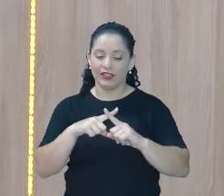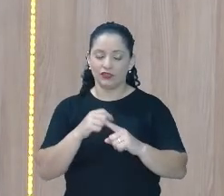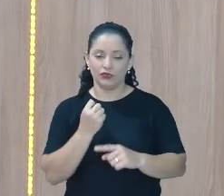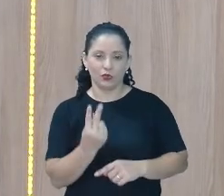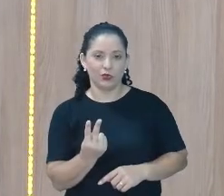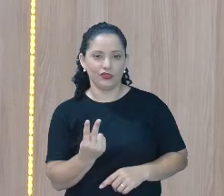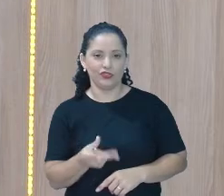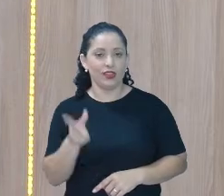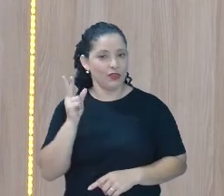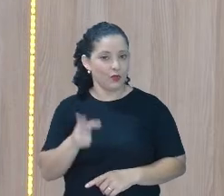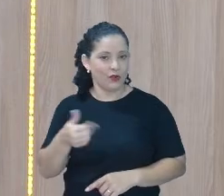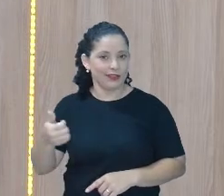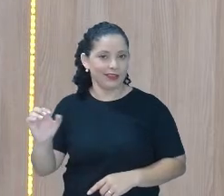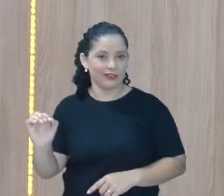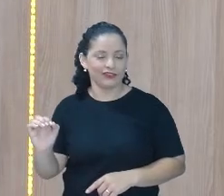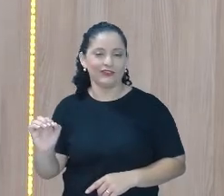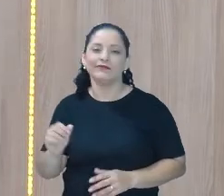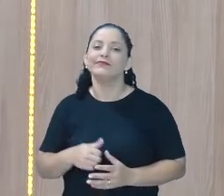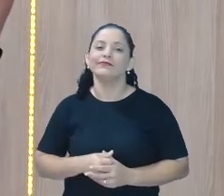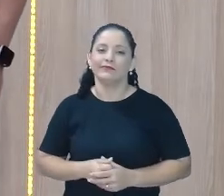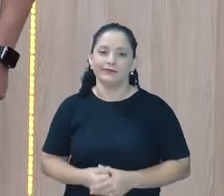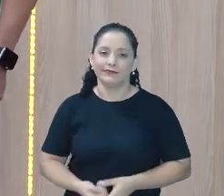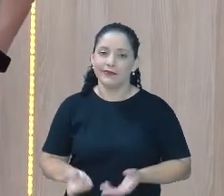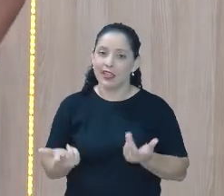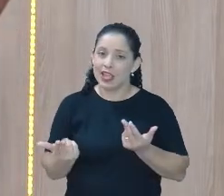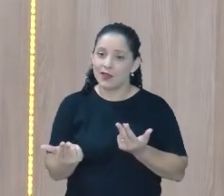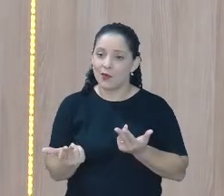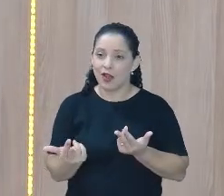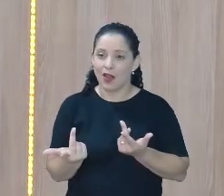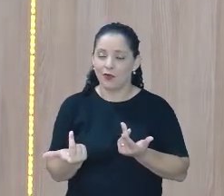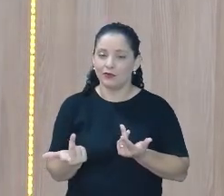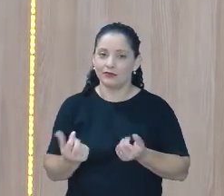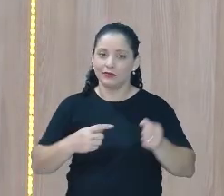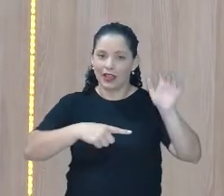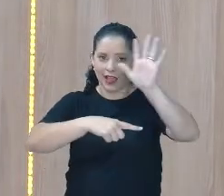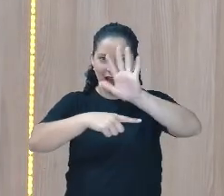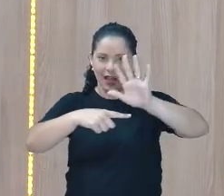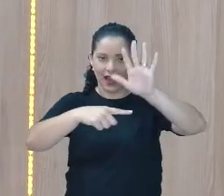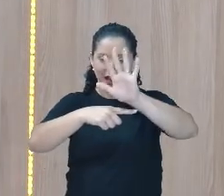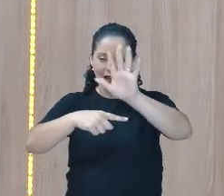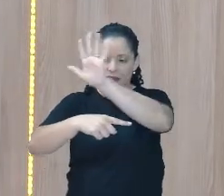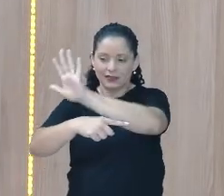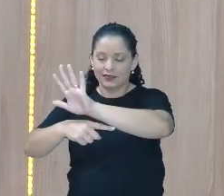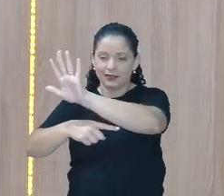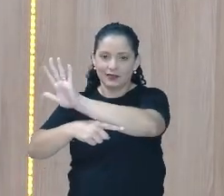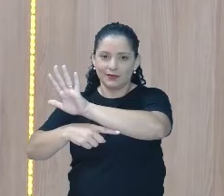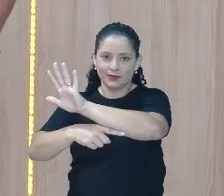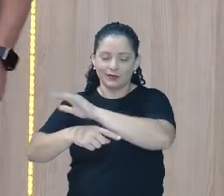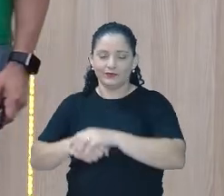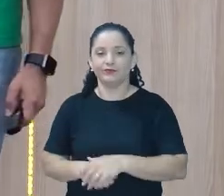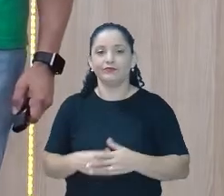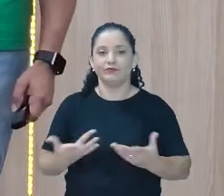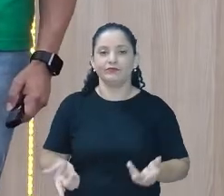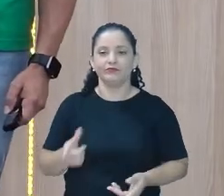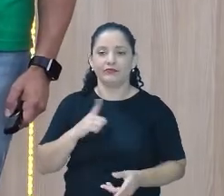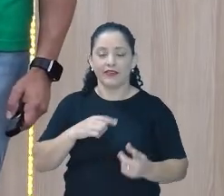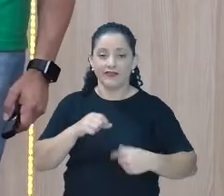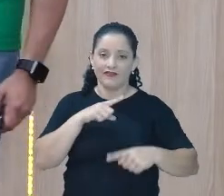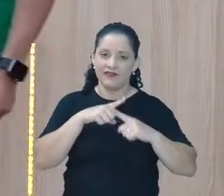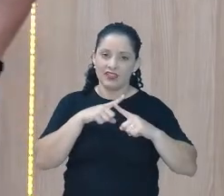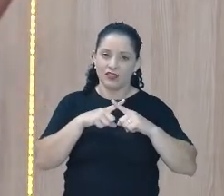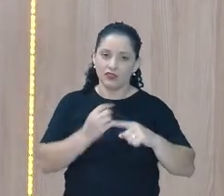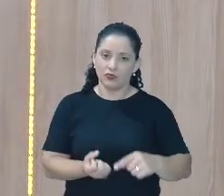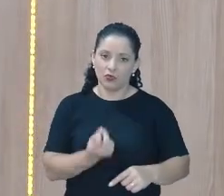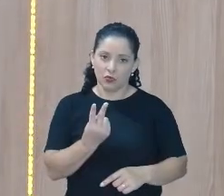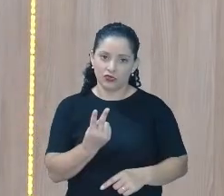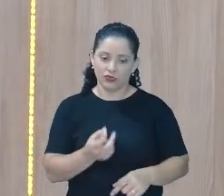é igual a 10. A mesma coisa eu vou fazer lá em cima. Se eu multipliquei por 2 aqui no denominador